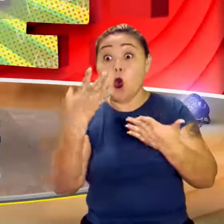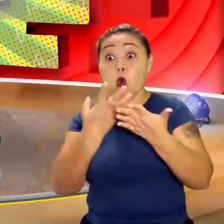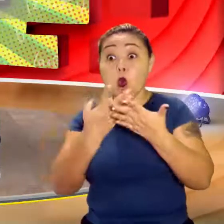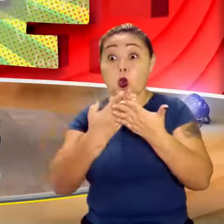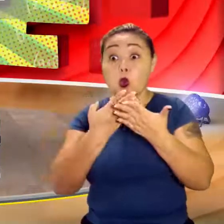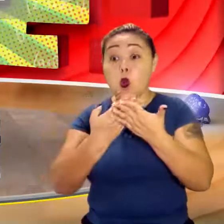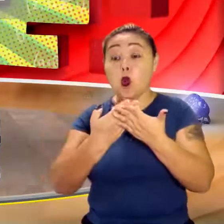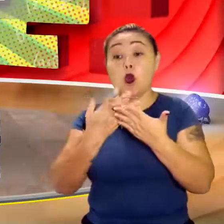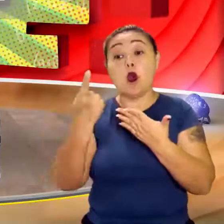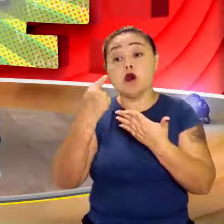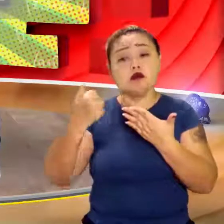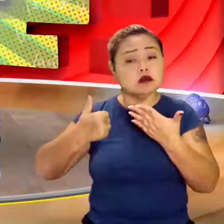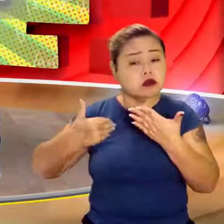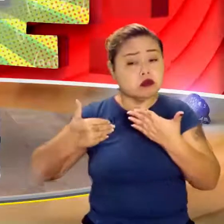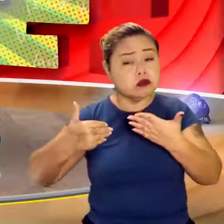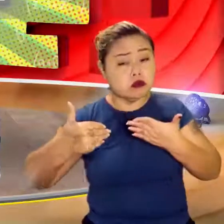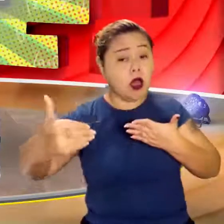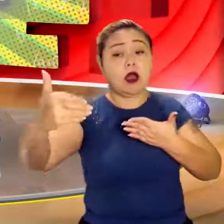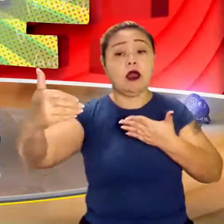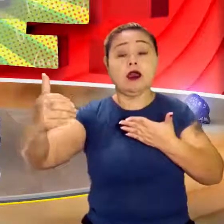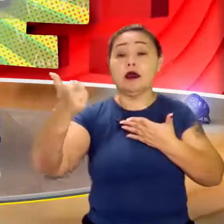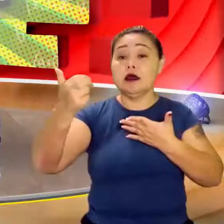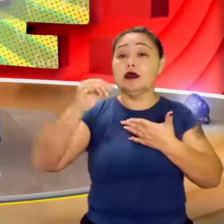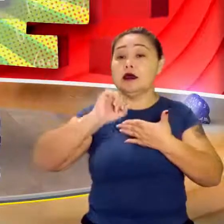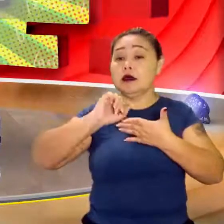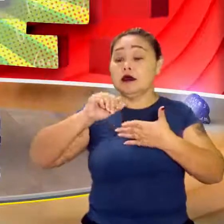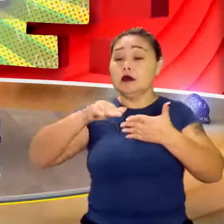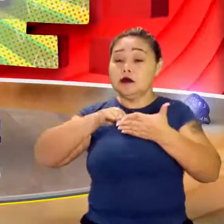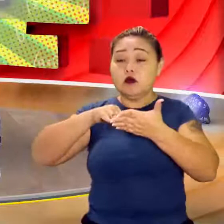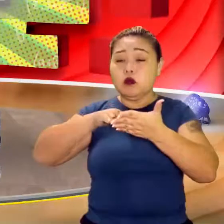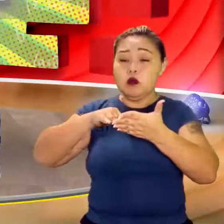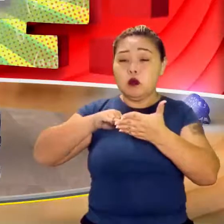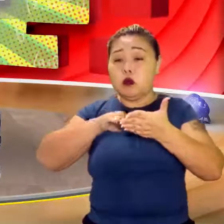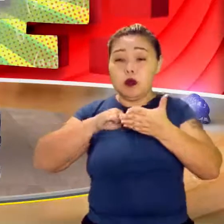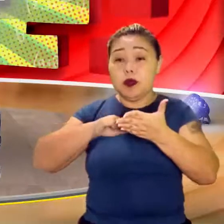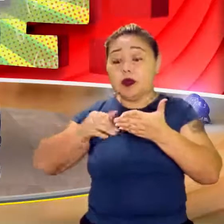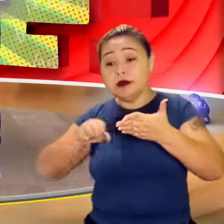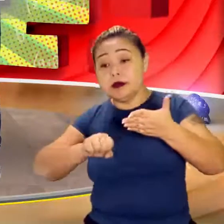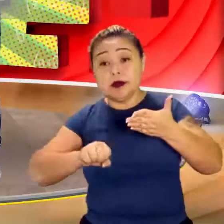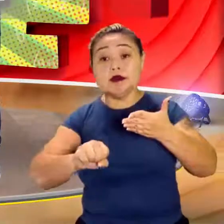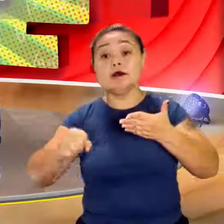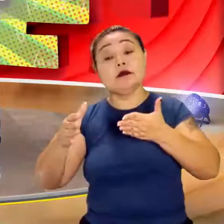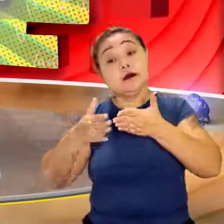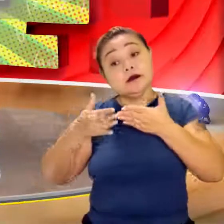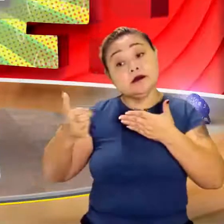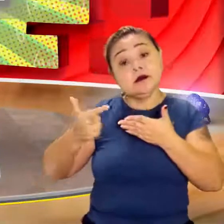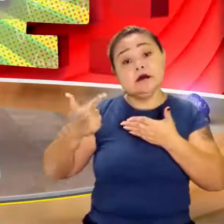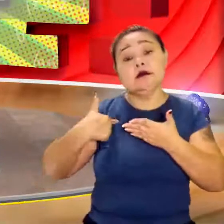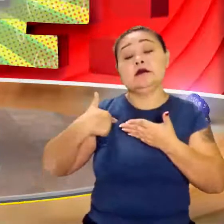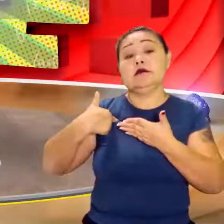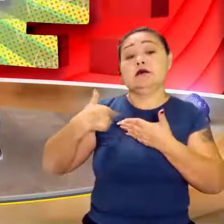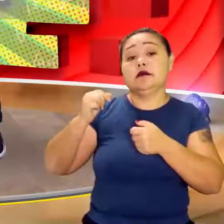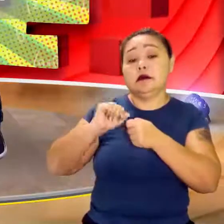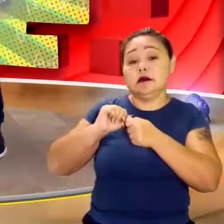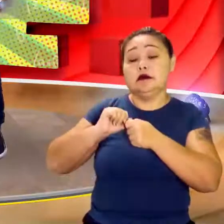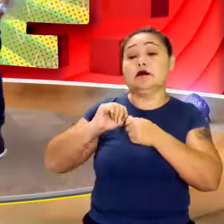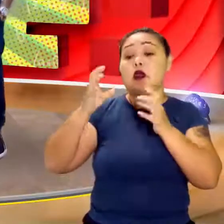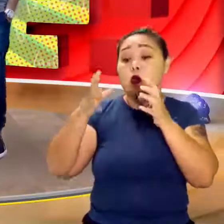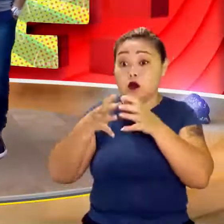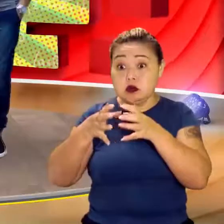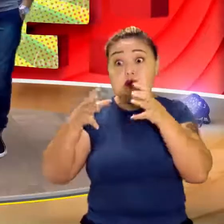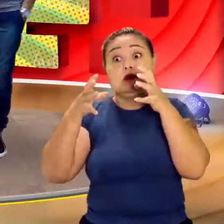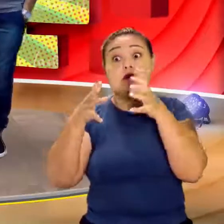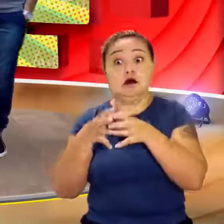aulas só de primeira marcha. Nem pode isso, né? Que o motor fica já pedindo já a segunda. Mesmo, a gente ficou na parte dos conjuntos